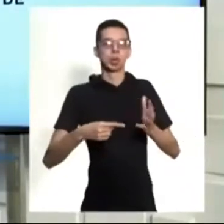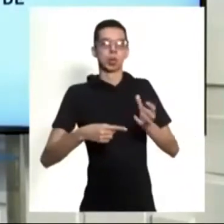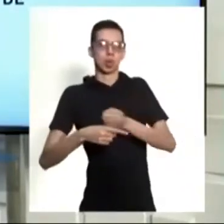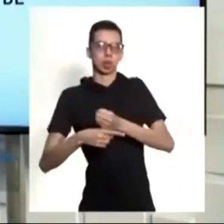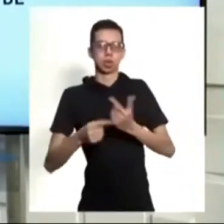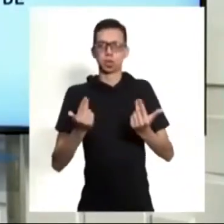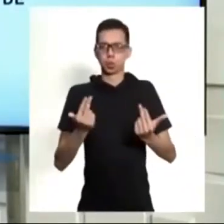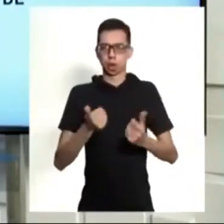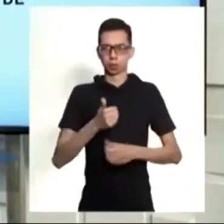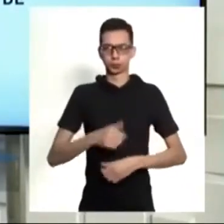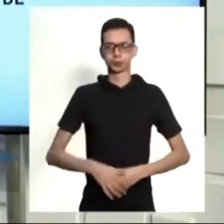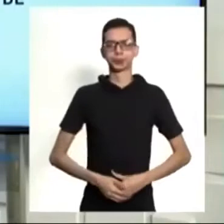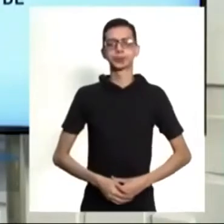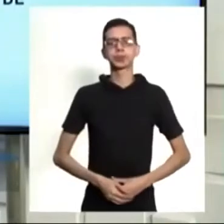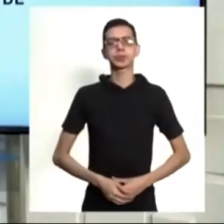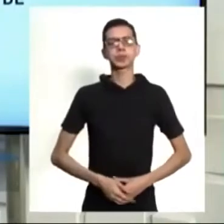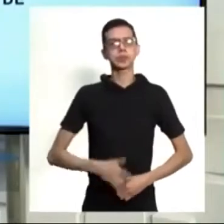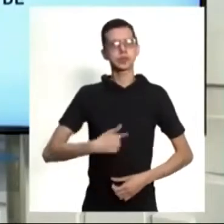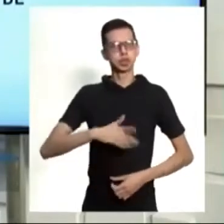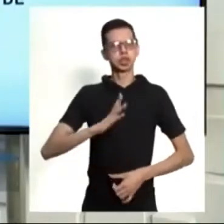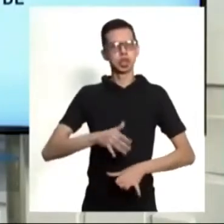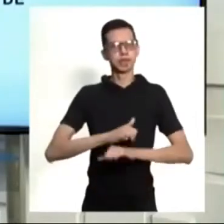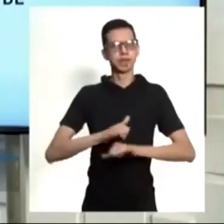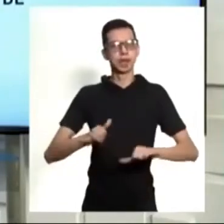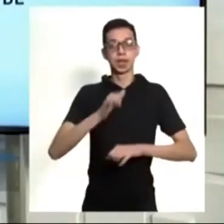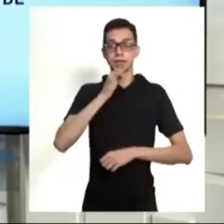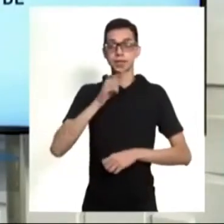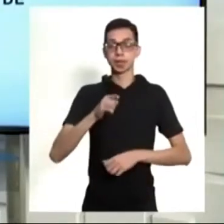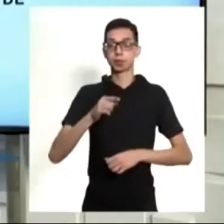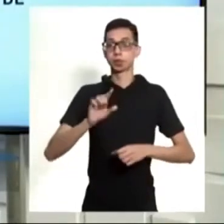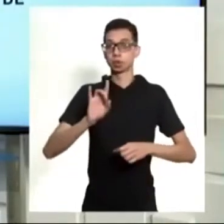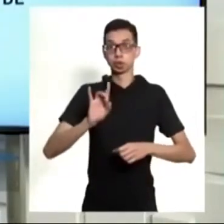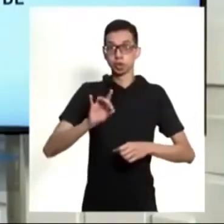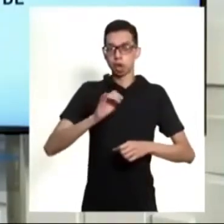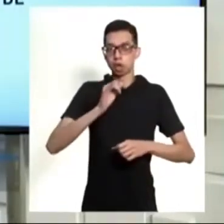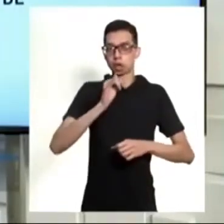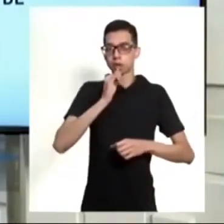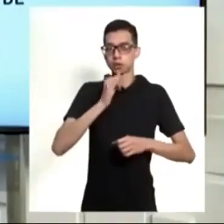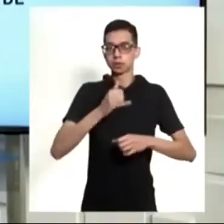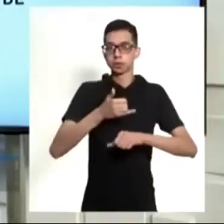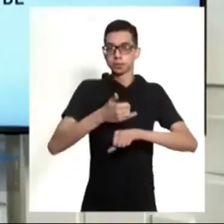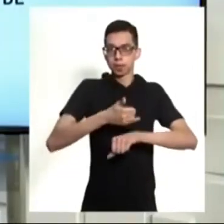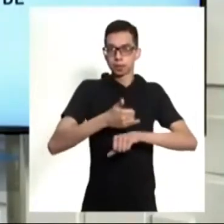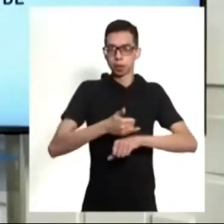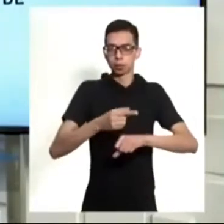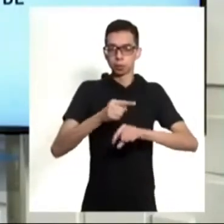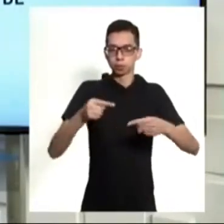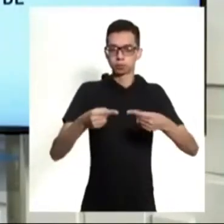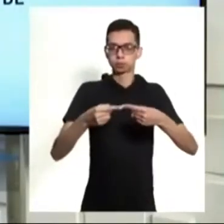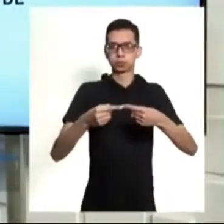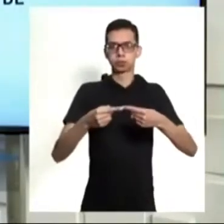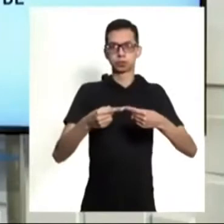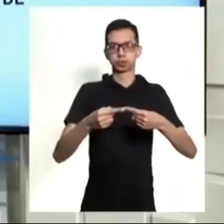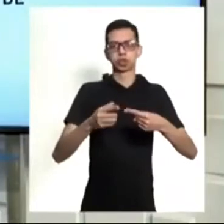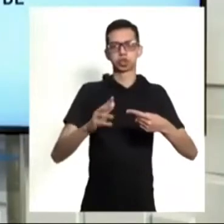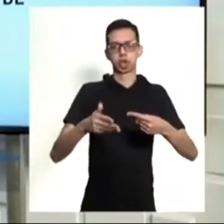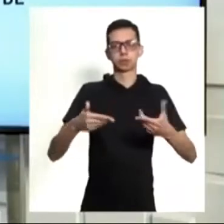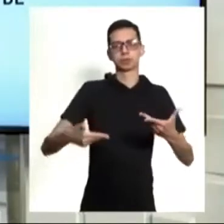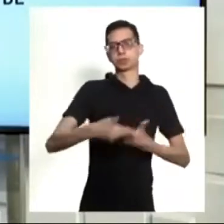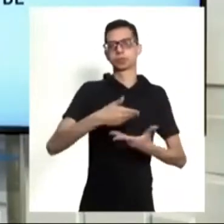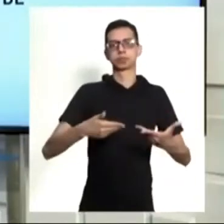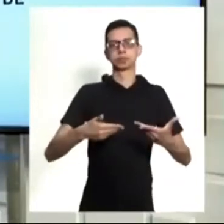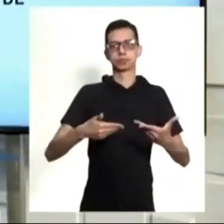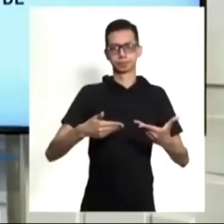um processo espontâneo. Como eu te falei, só de você conectar um no outro, um já perde elétrons para o outro e já gera uma corrente elétrica. Tá?